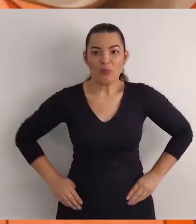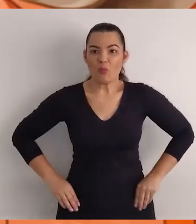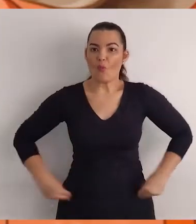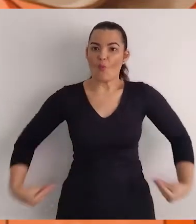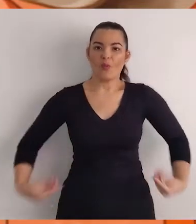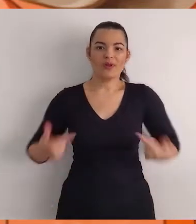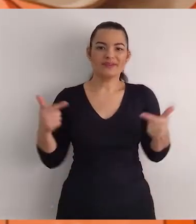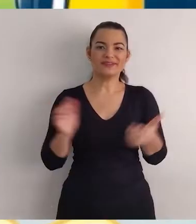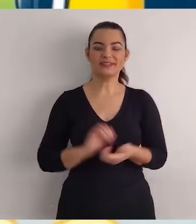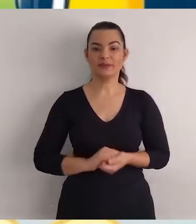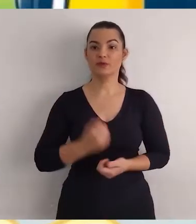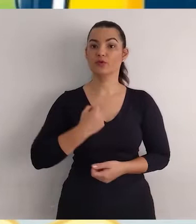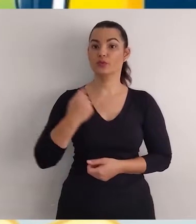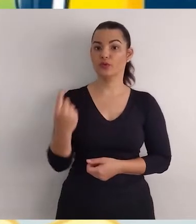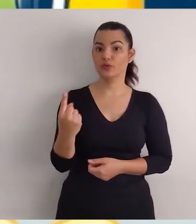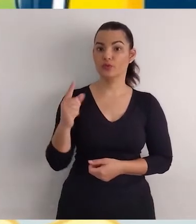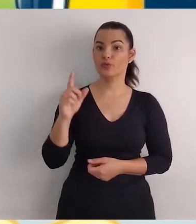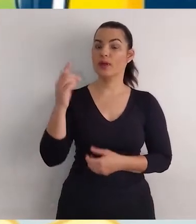de jujuba.